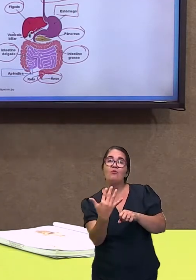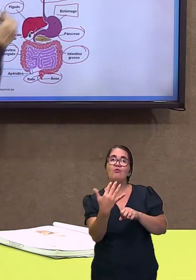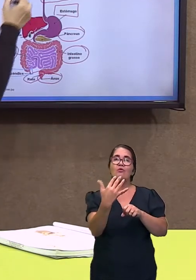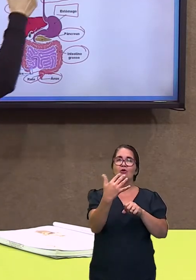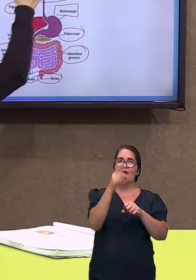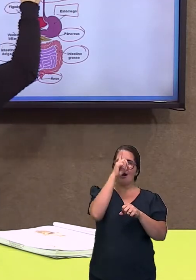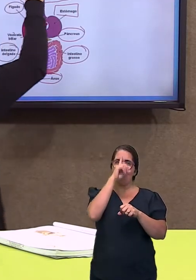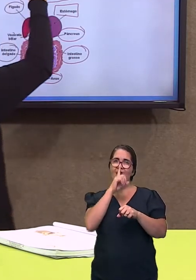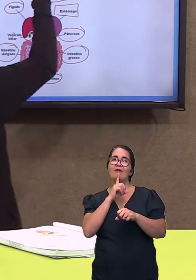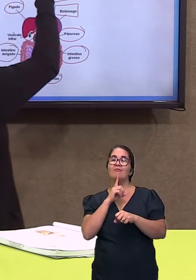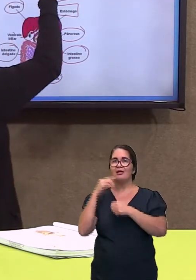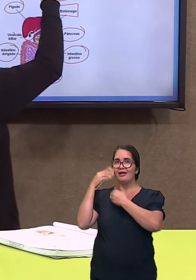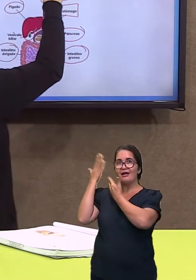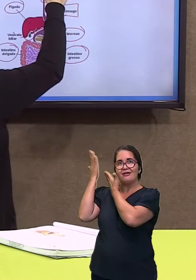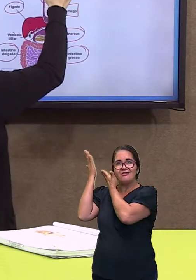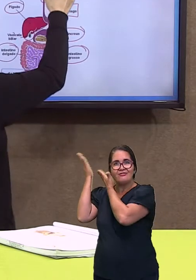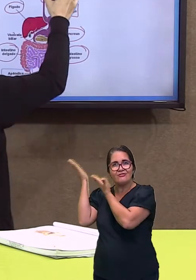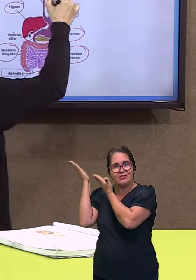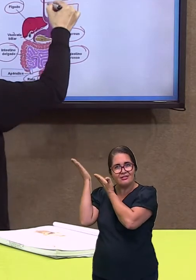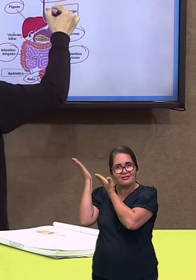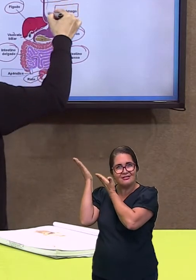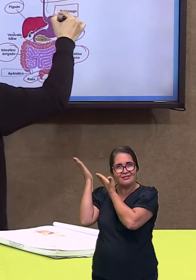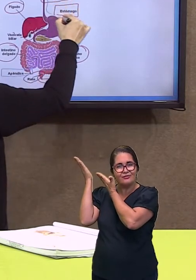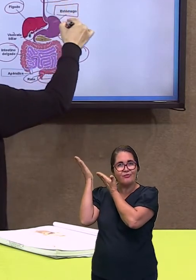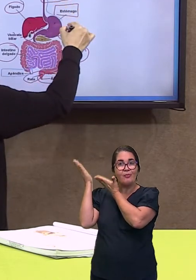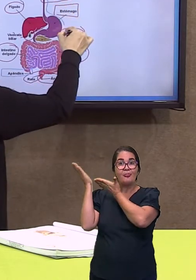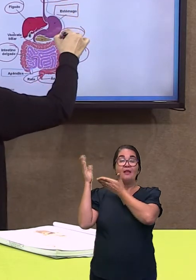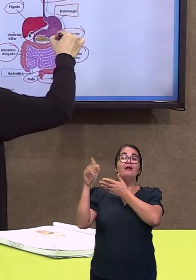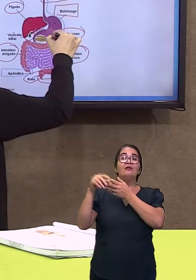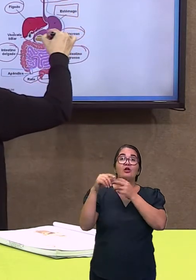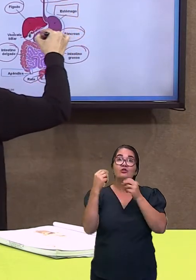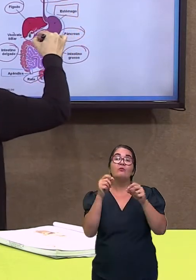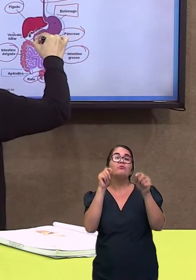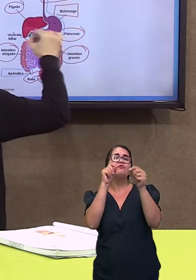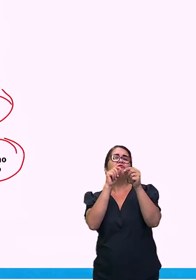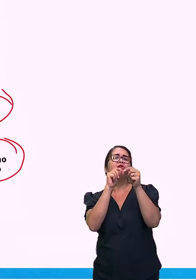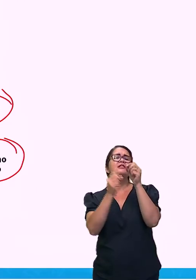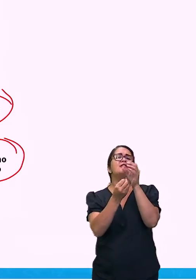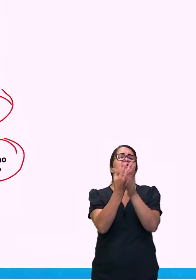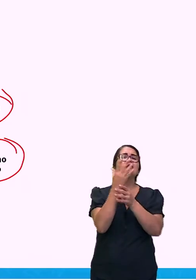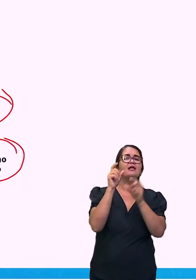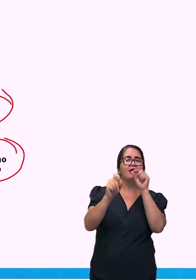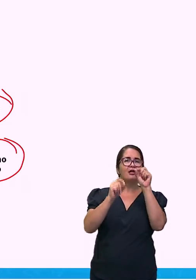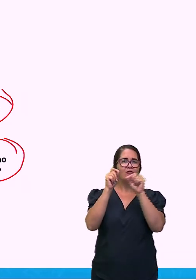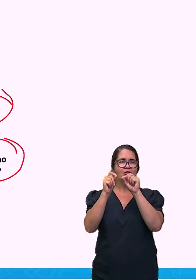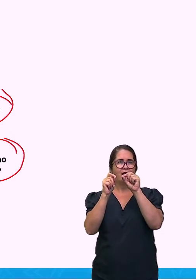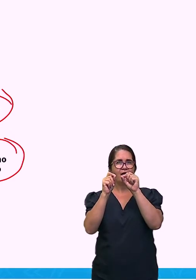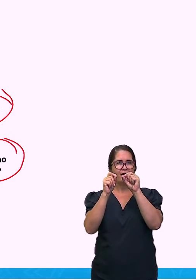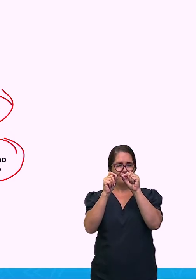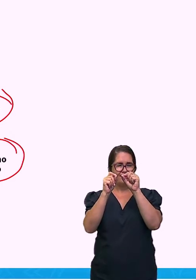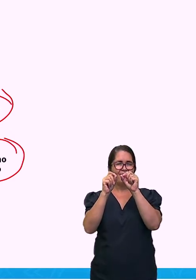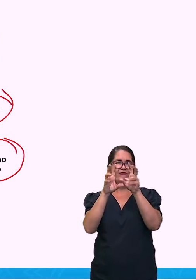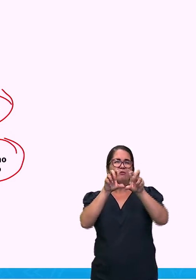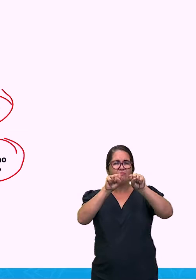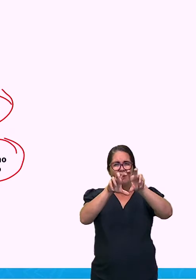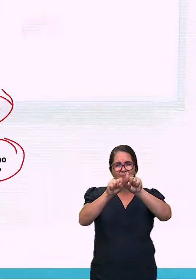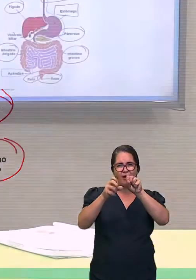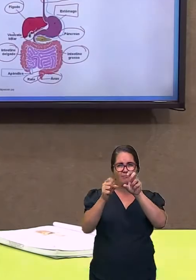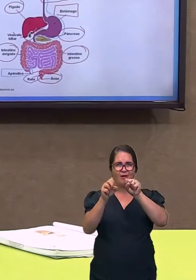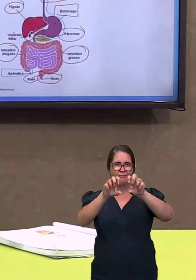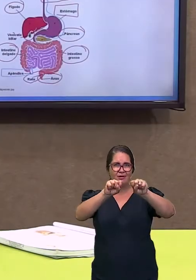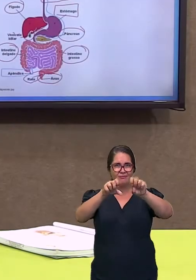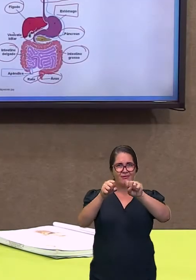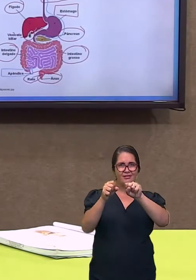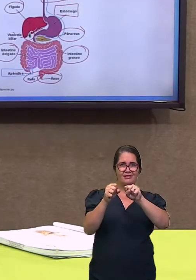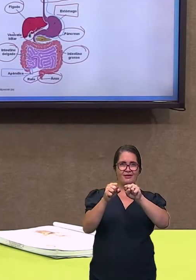aqui. Todo esse percurso aqui, ó, até chegar no estômago. Bom, vou trocar.